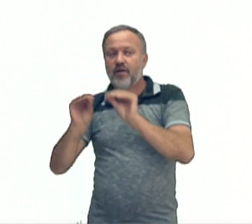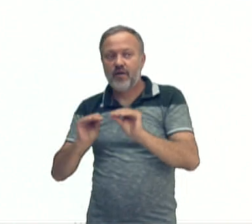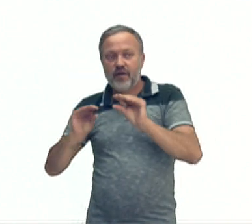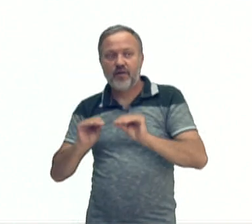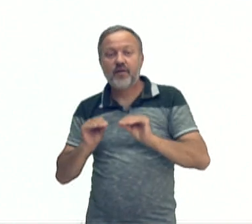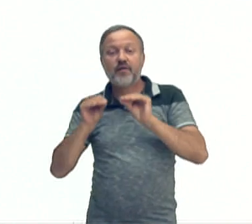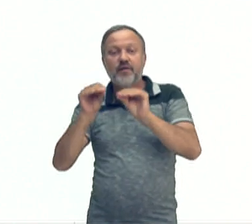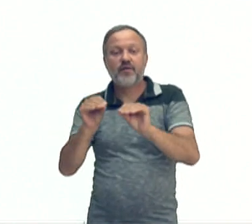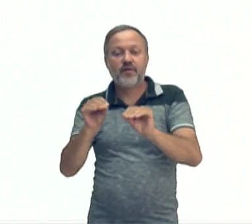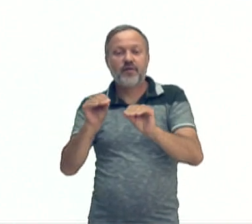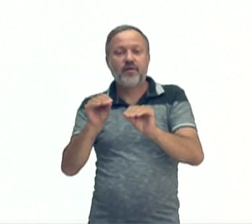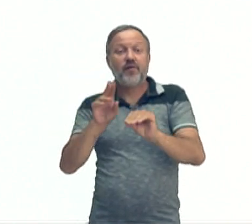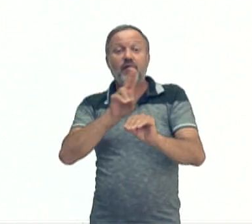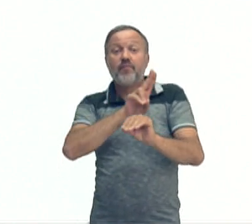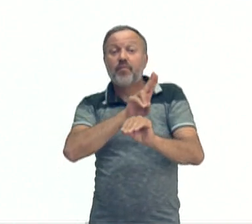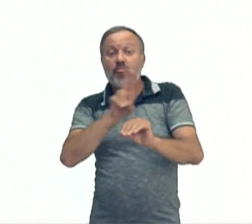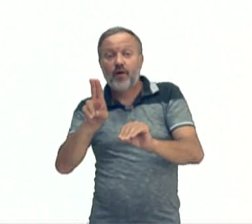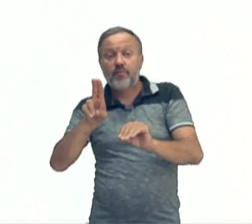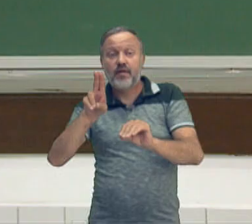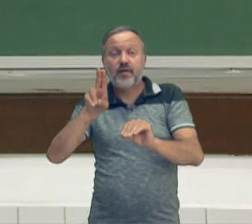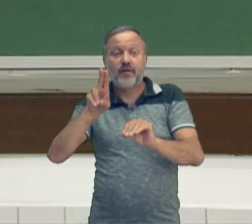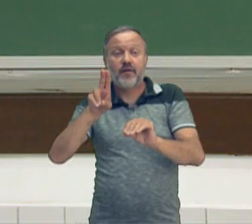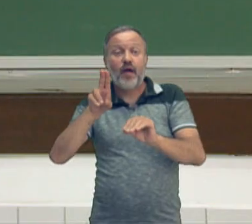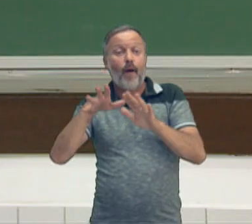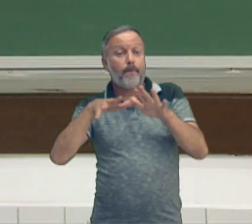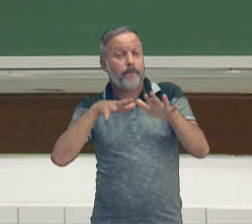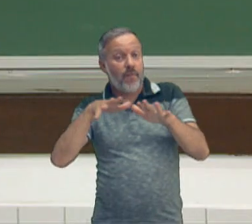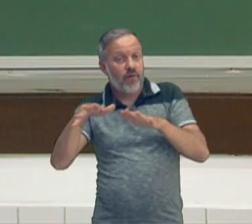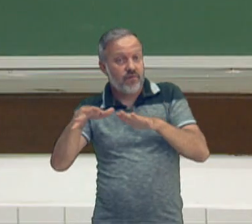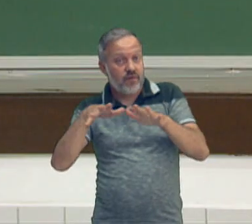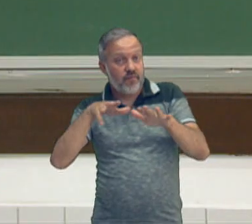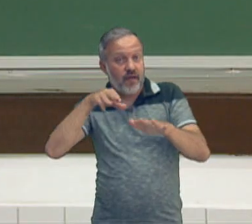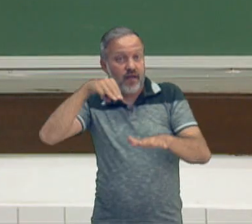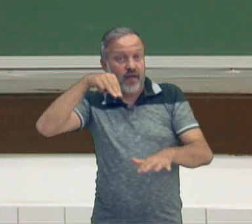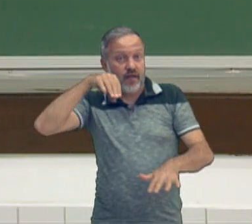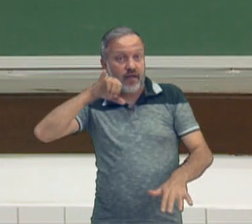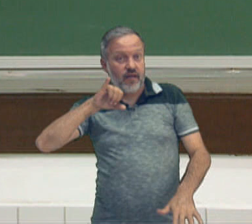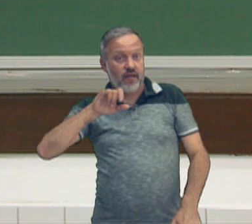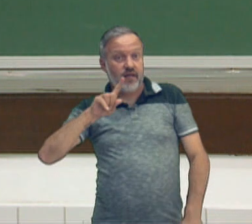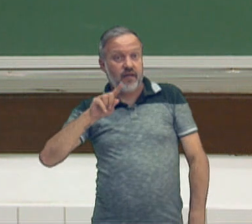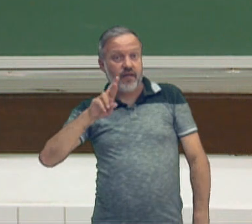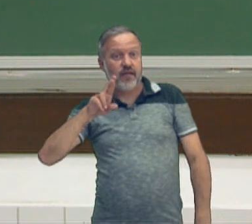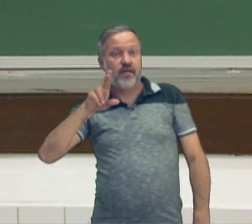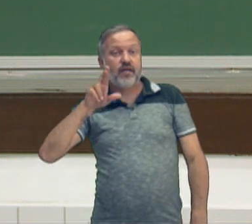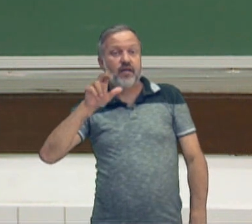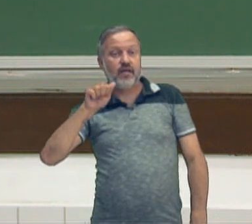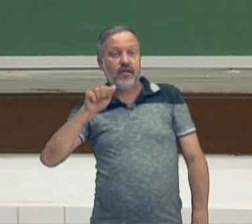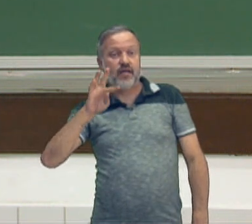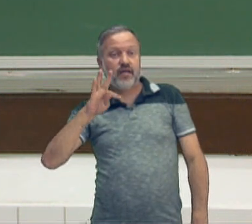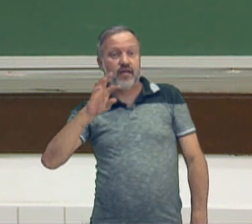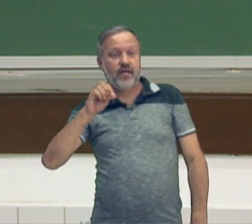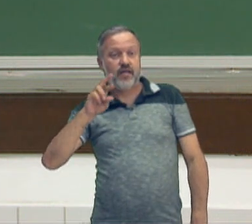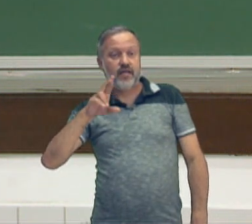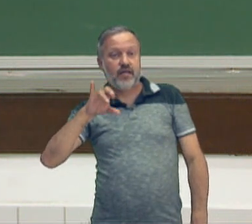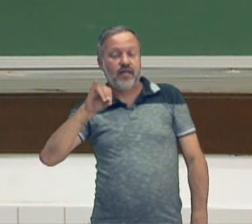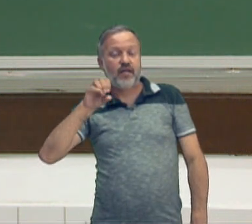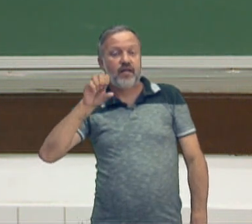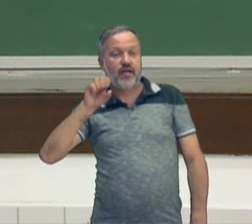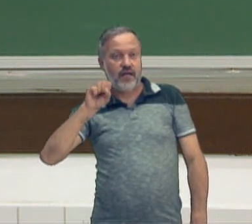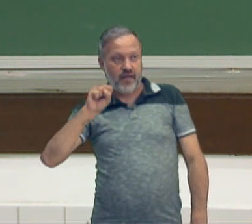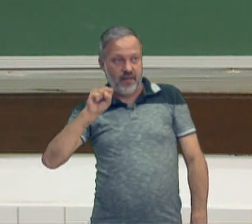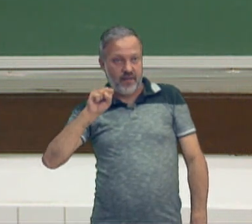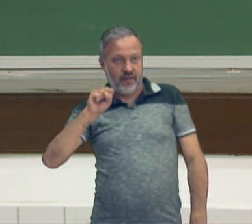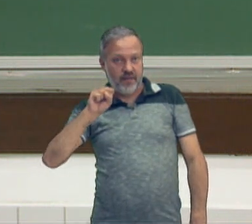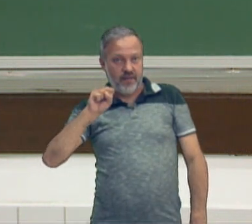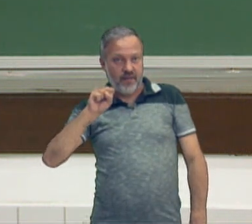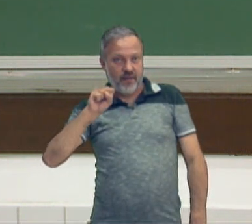de movimentos migratórios. Então, vamos lá. Movimentos migratórios é quando você tem esse processo de deslocamento de